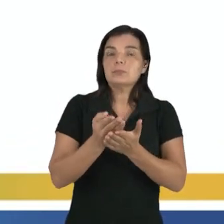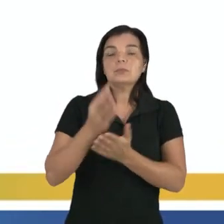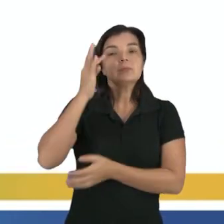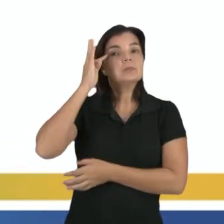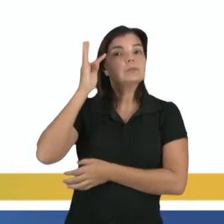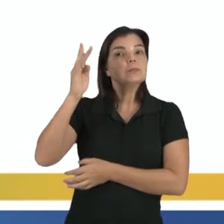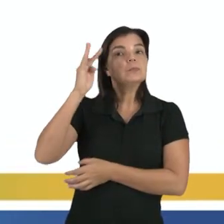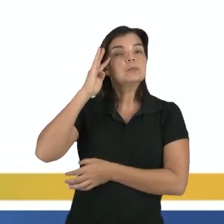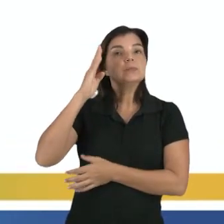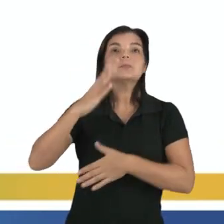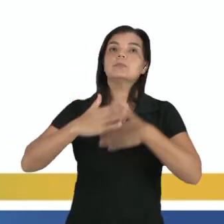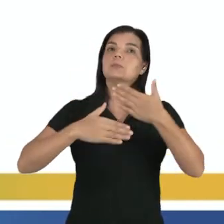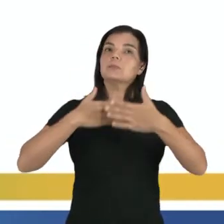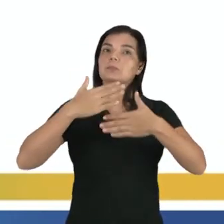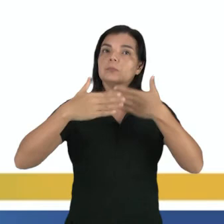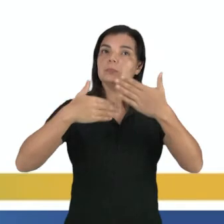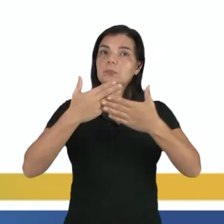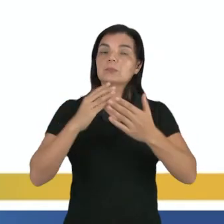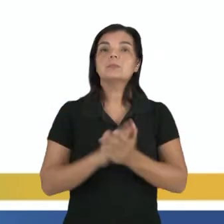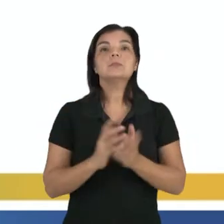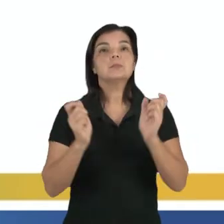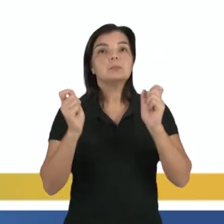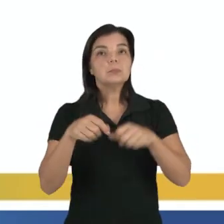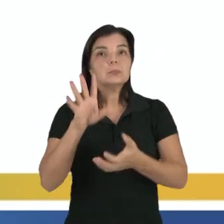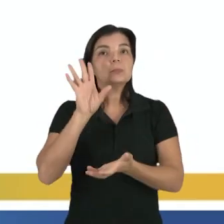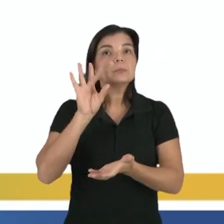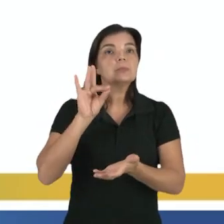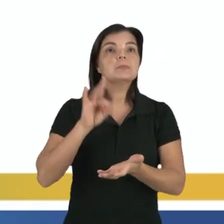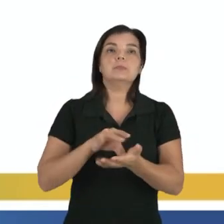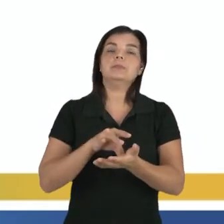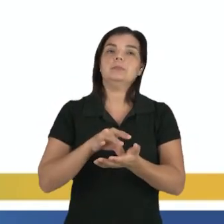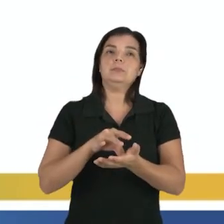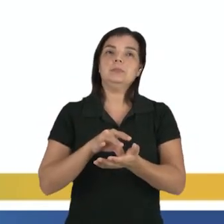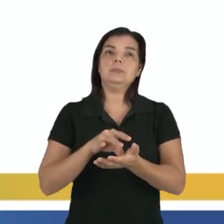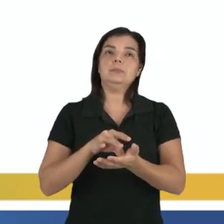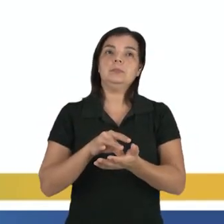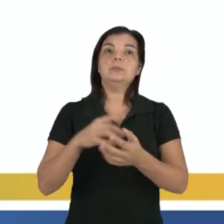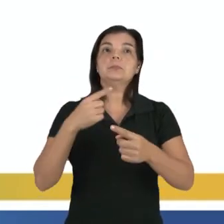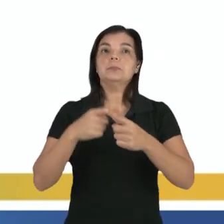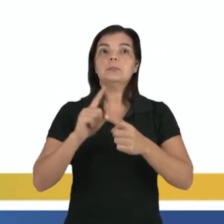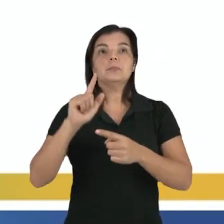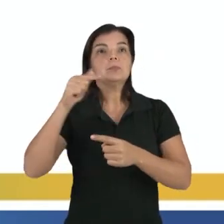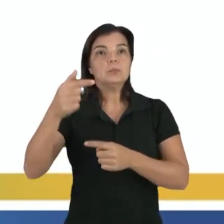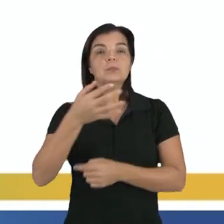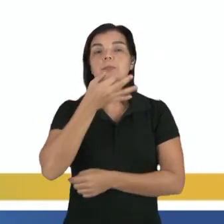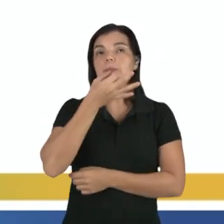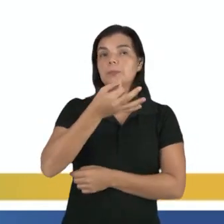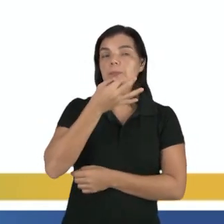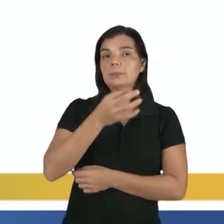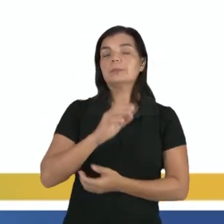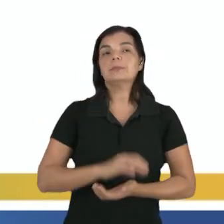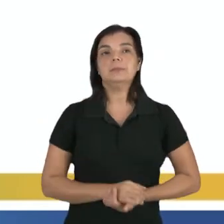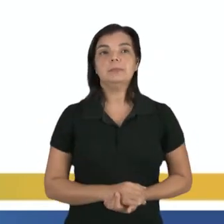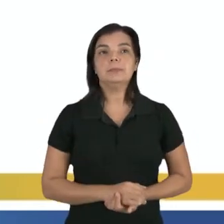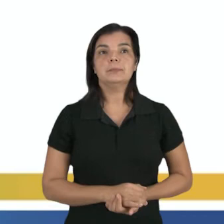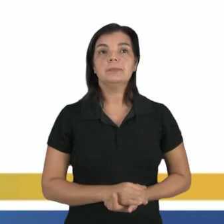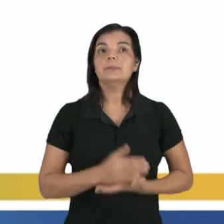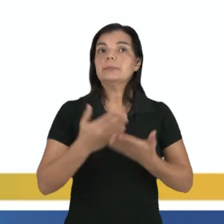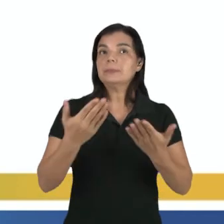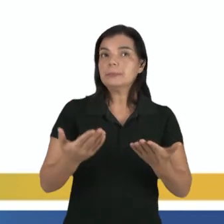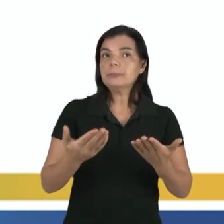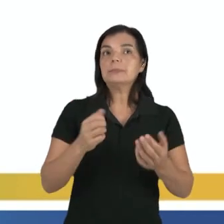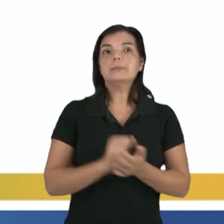desses indícios tornam a teoria da evolução mais provavelmente verdadeira que qualquer outra hipótese